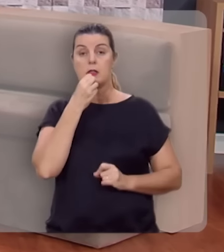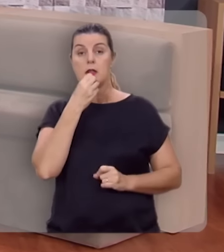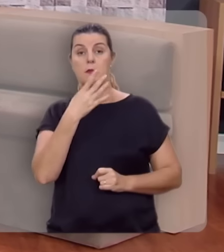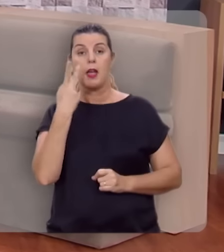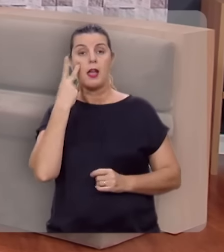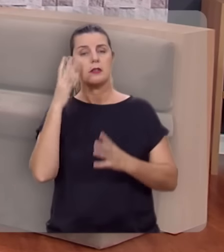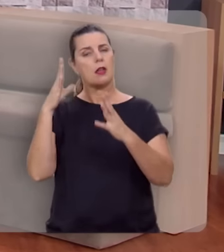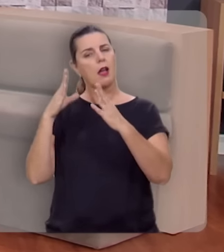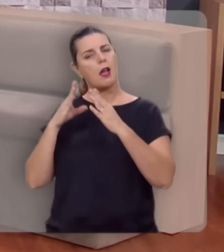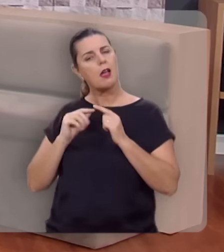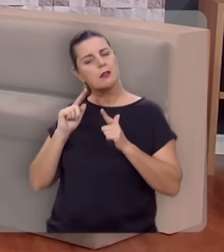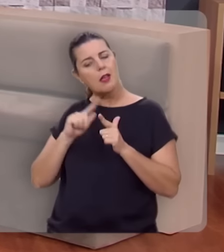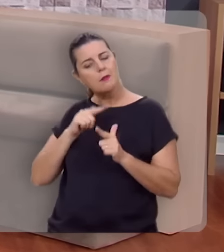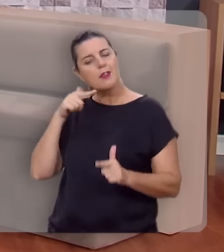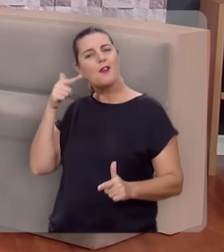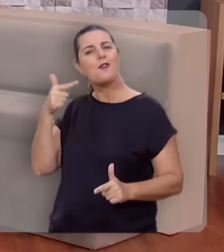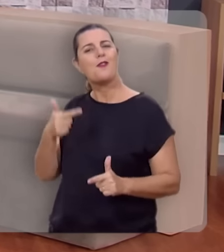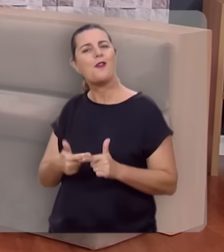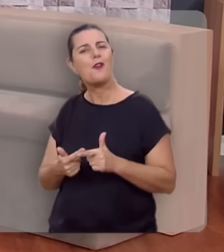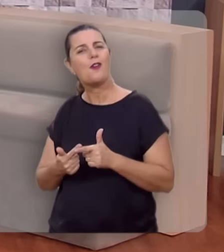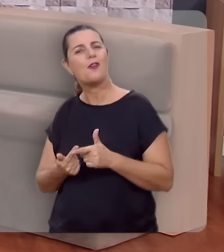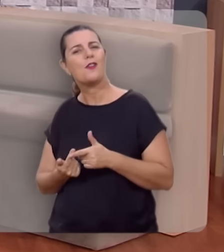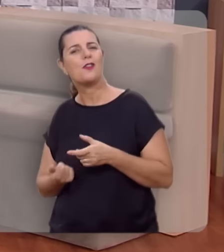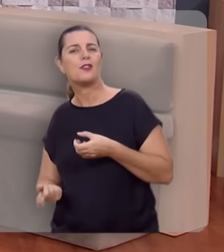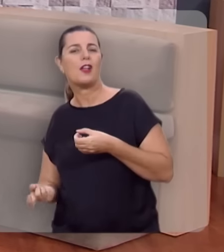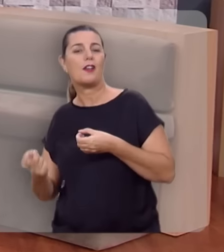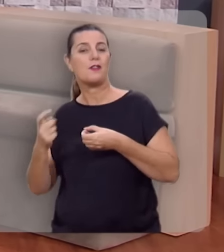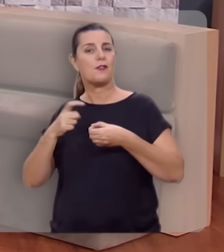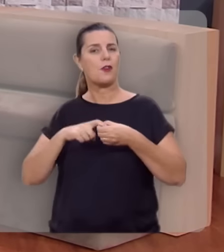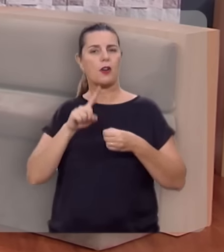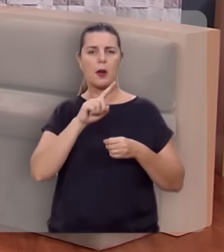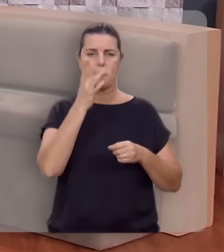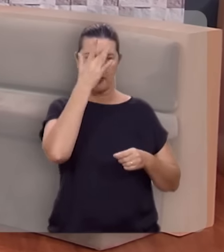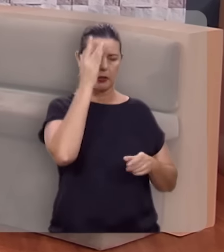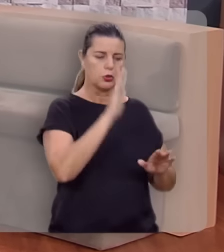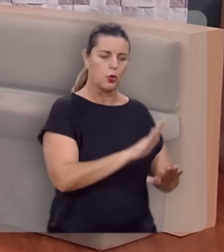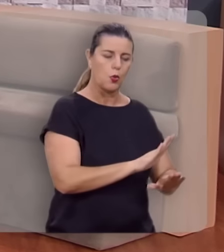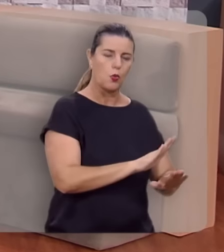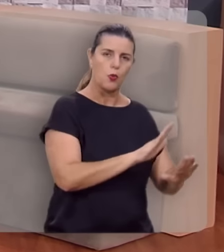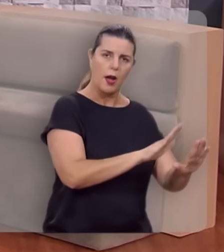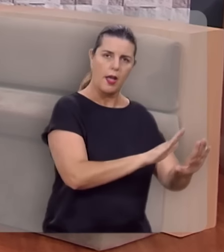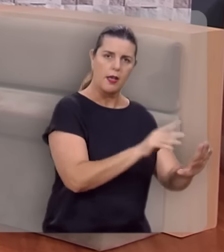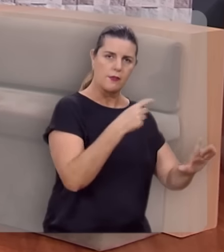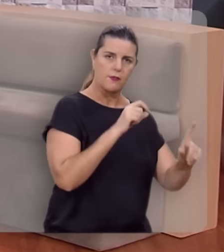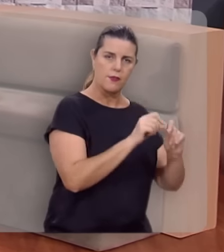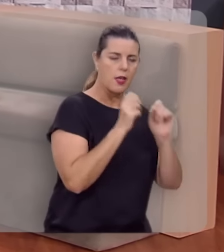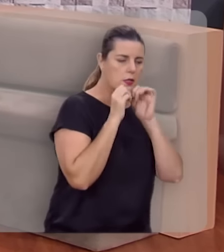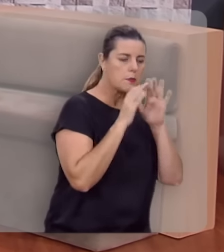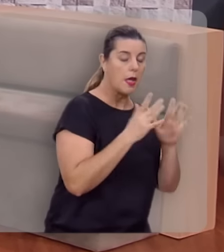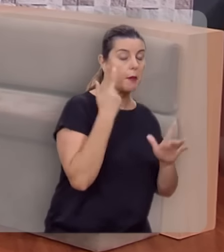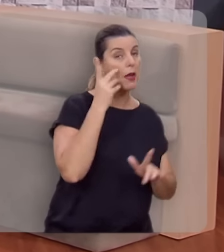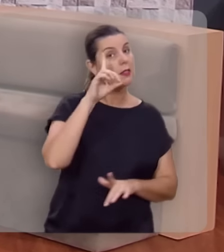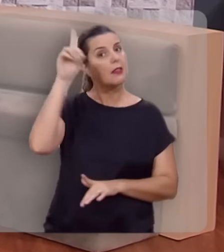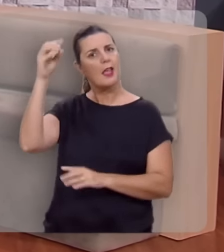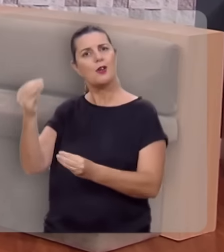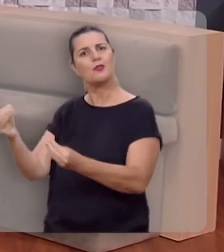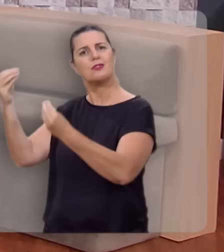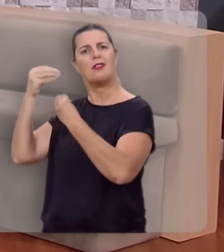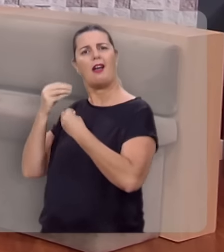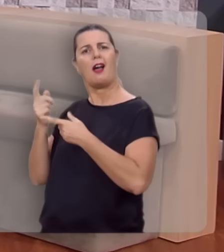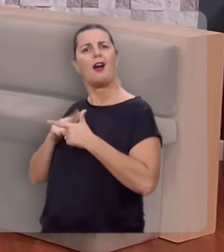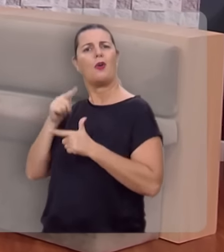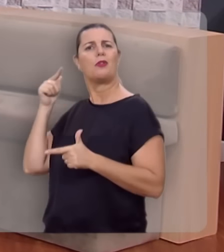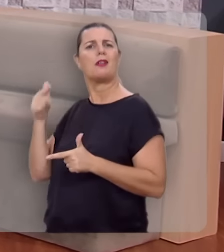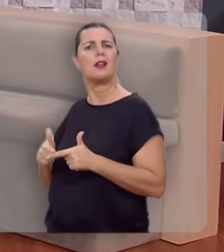recebe isso outra vez, de volta, não de quem você fez o bem ou para quem você fez o bem, mas do próprio